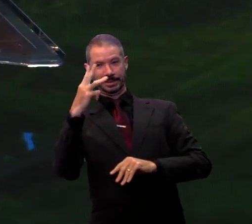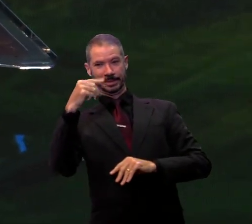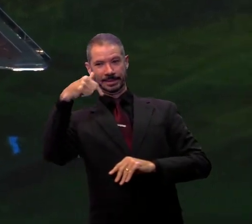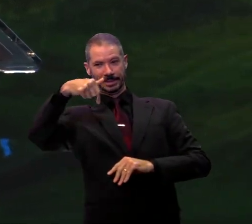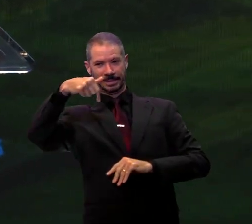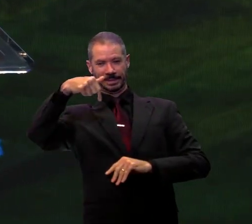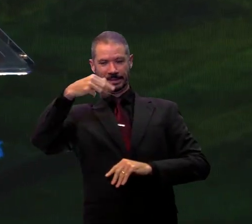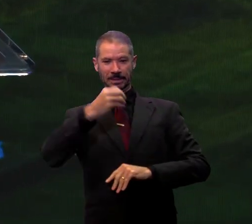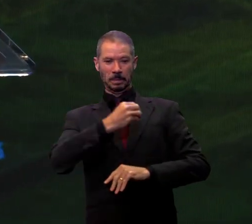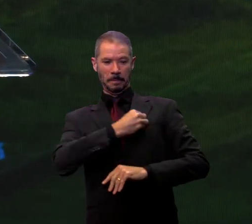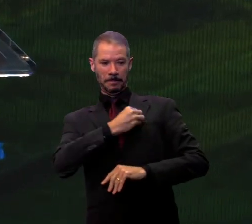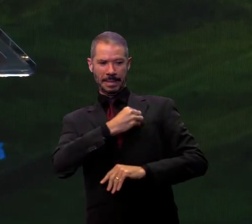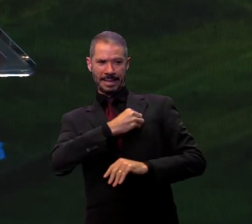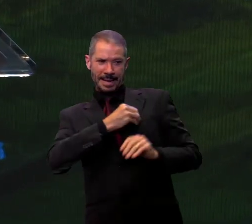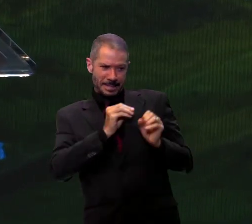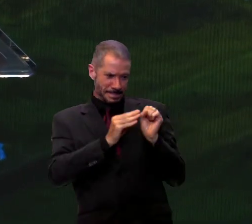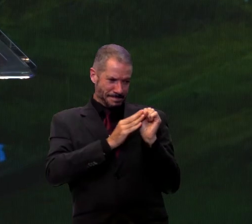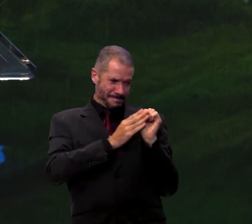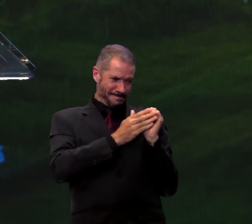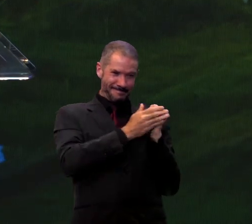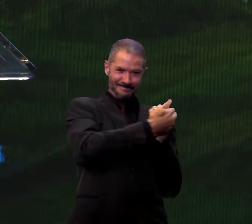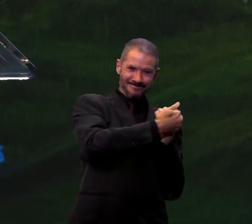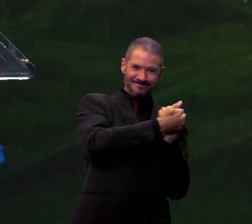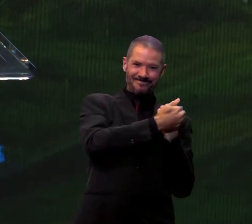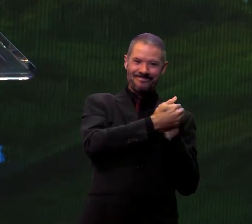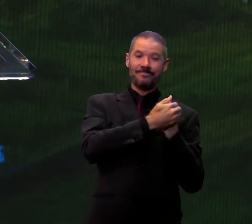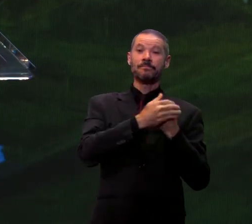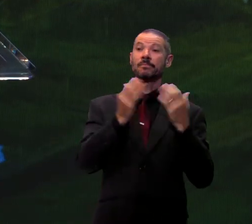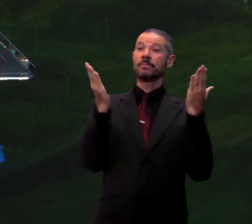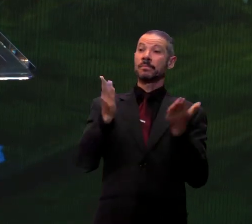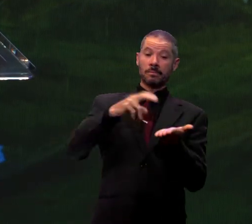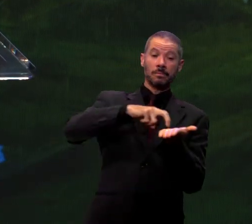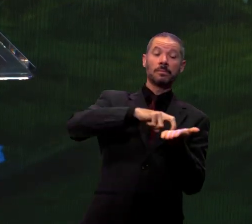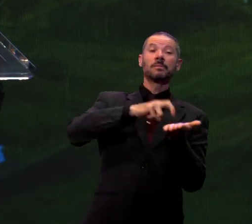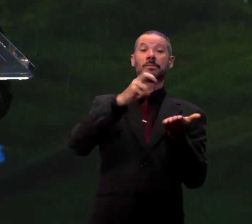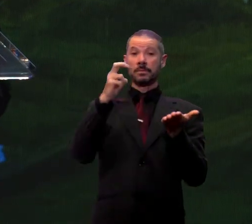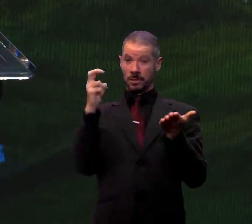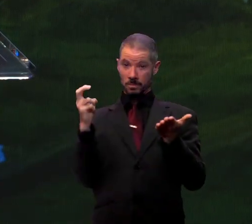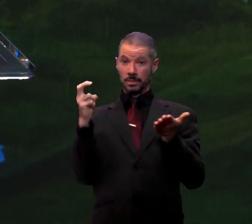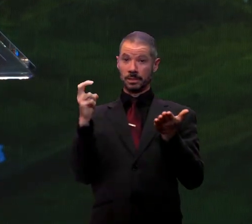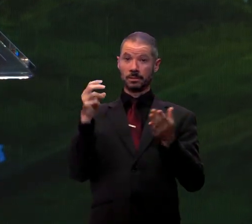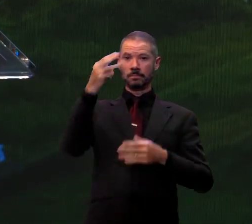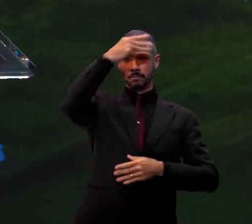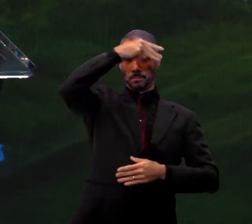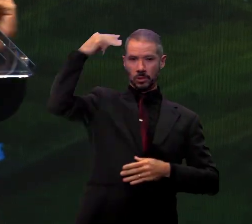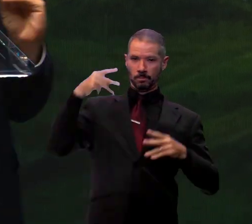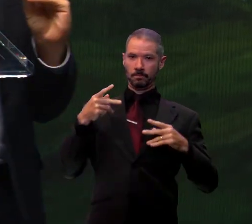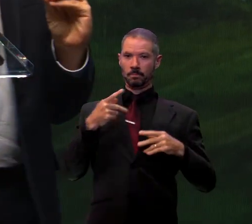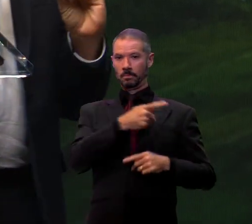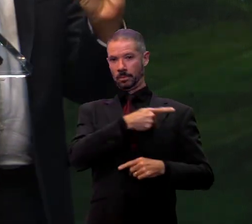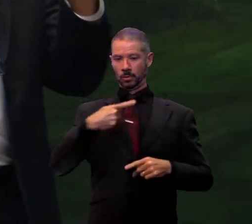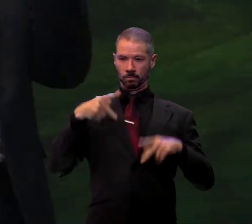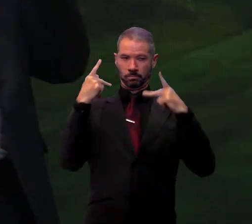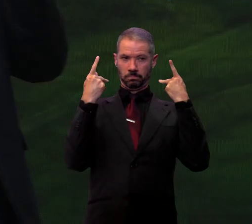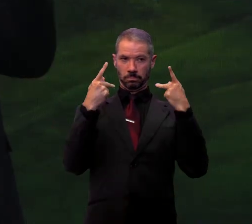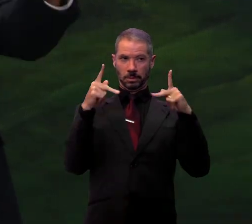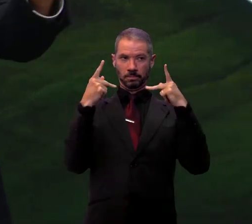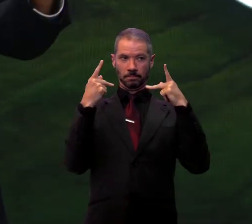da omissão. Hoje de manhã ouvimos o pastor Michel falando sobre isso e trazendo uma